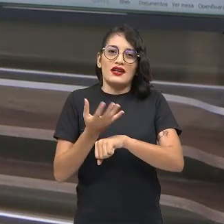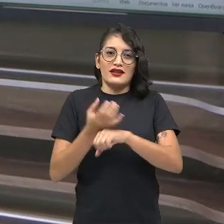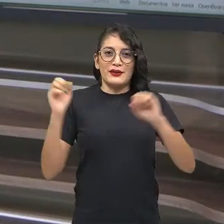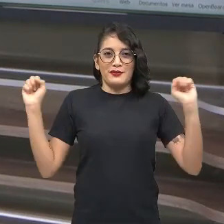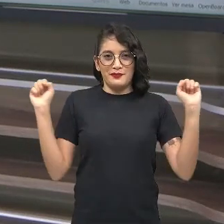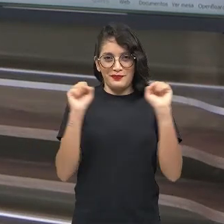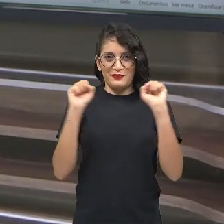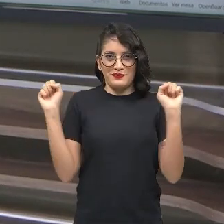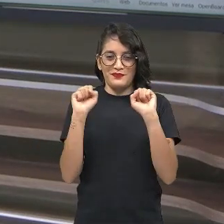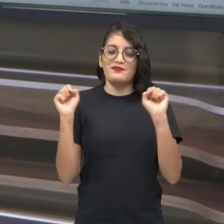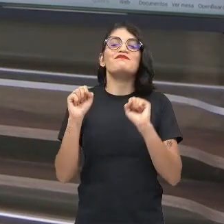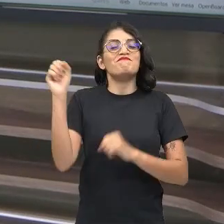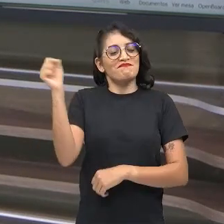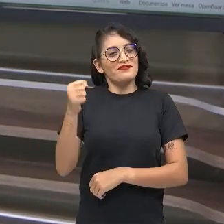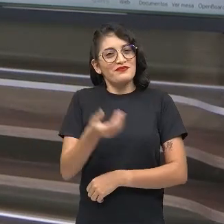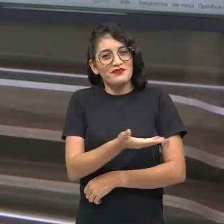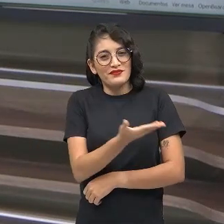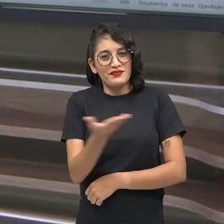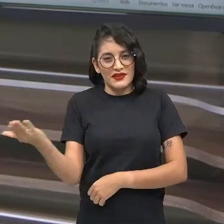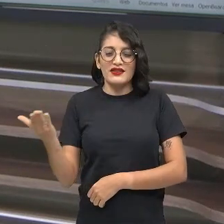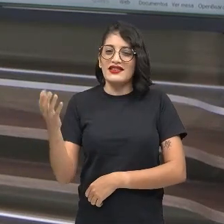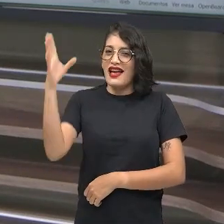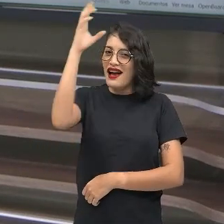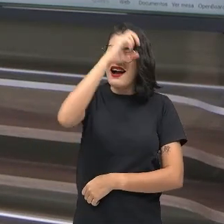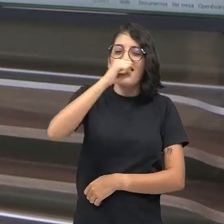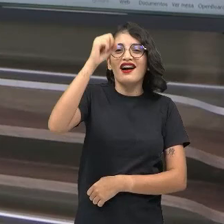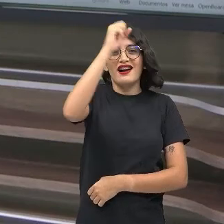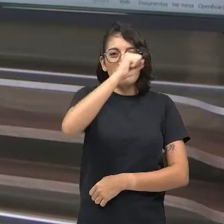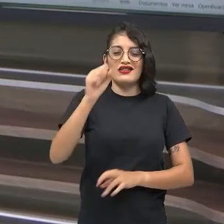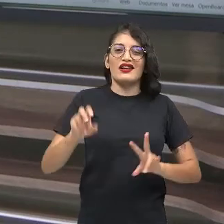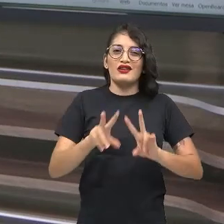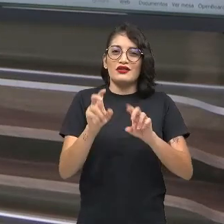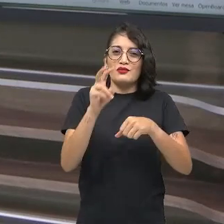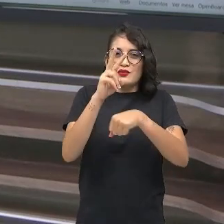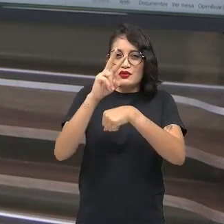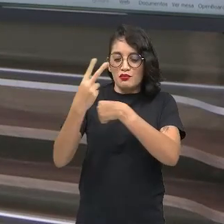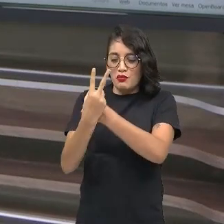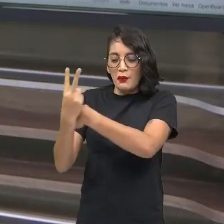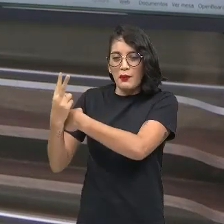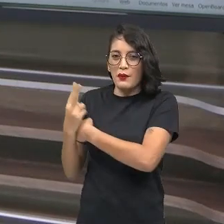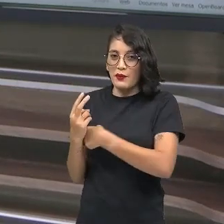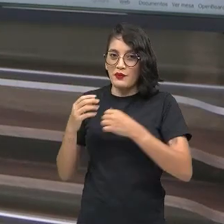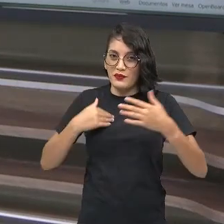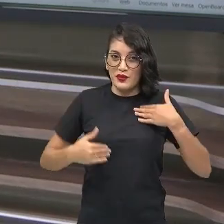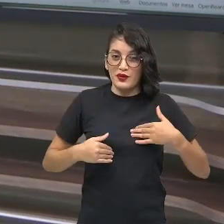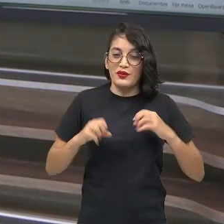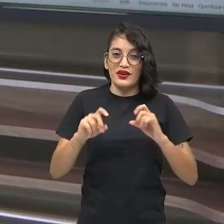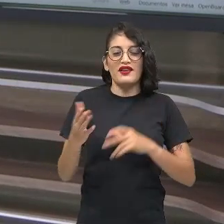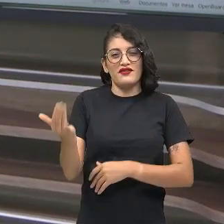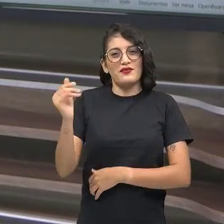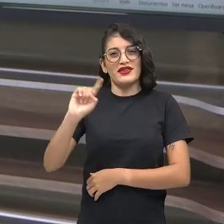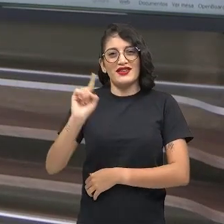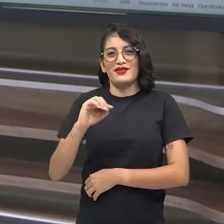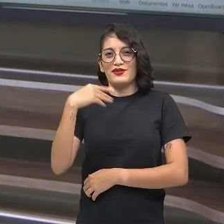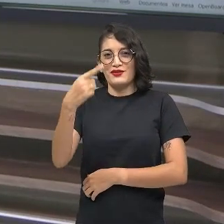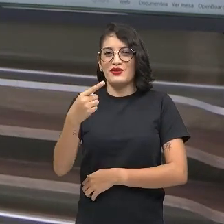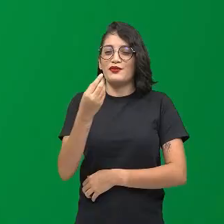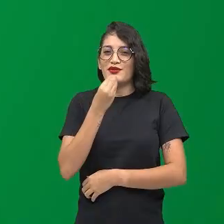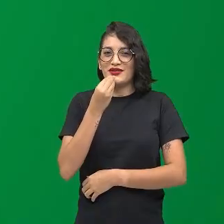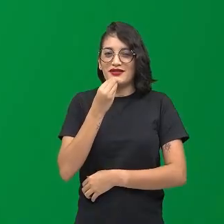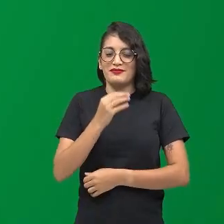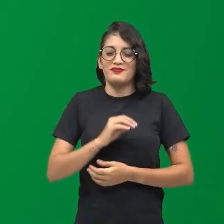educação física. Sim, para você aprender muito mais aí sobre os cuidados com o corpo, tá bom? Vamos lá e até a próxima.